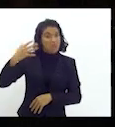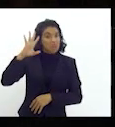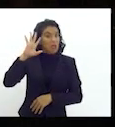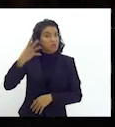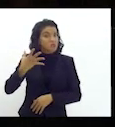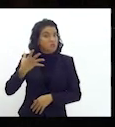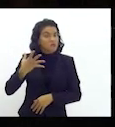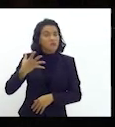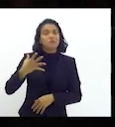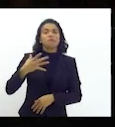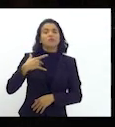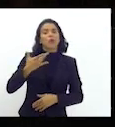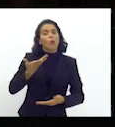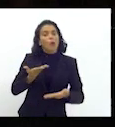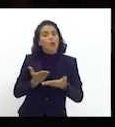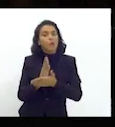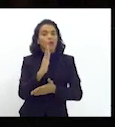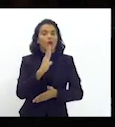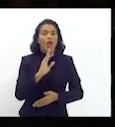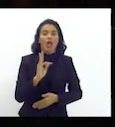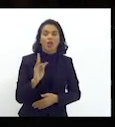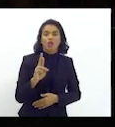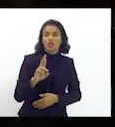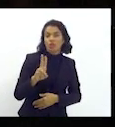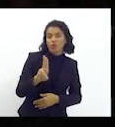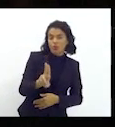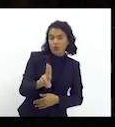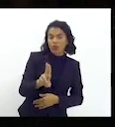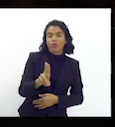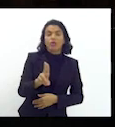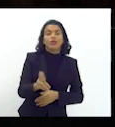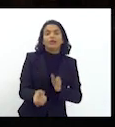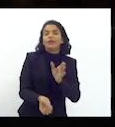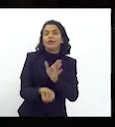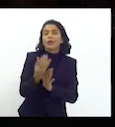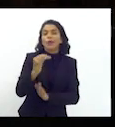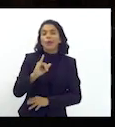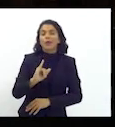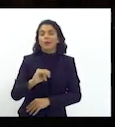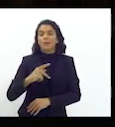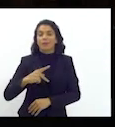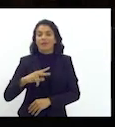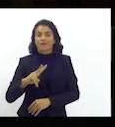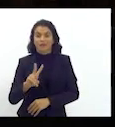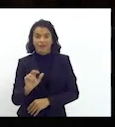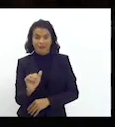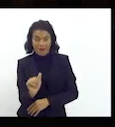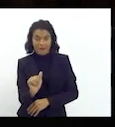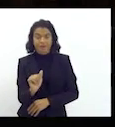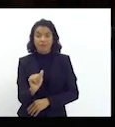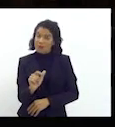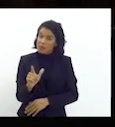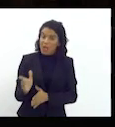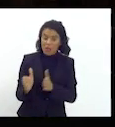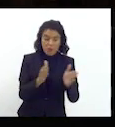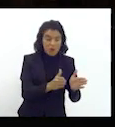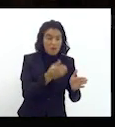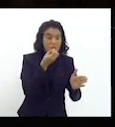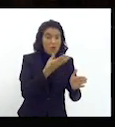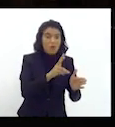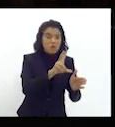se revogou a tru e se criou o IPVA que tem uma coisa boa